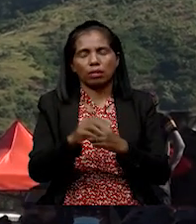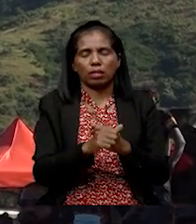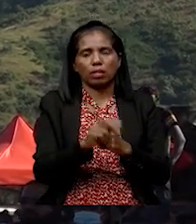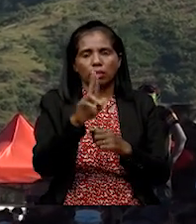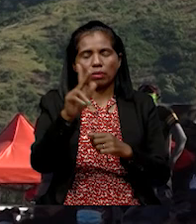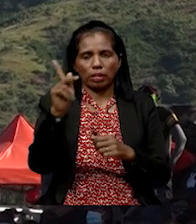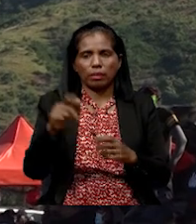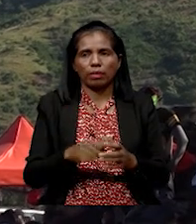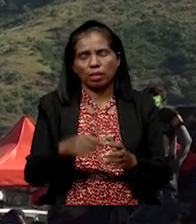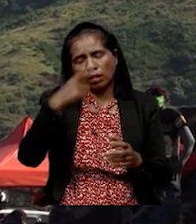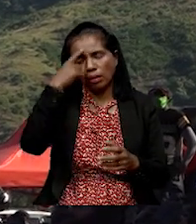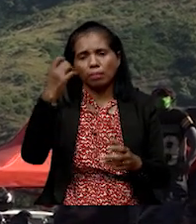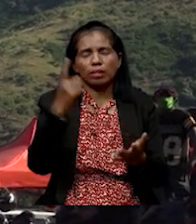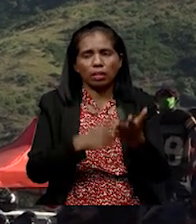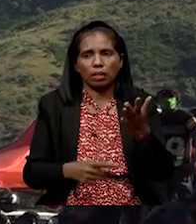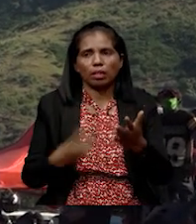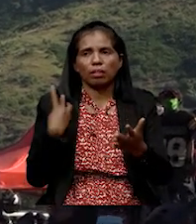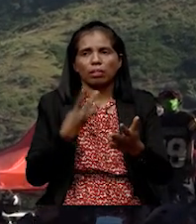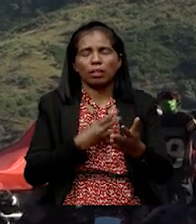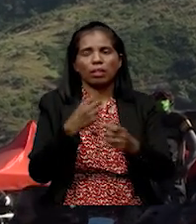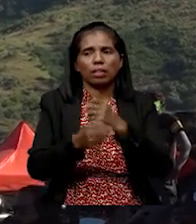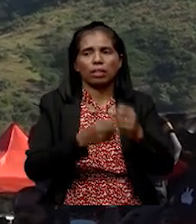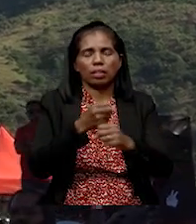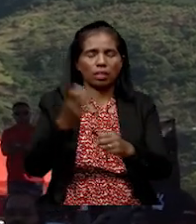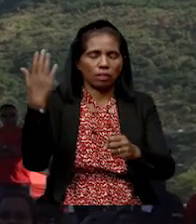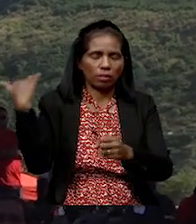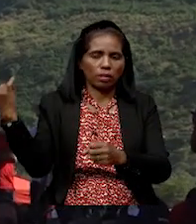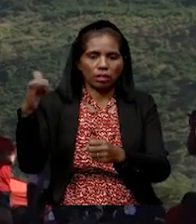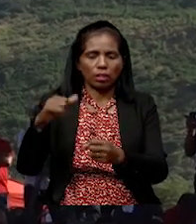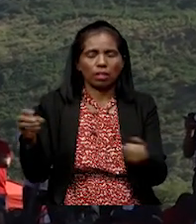Tama saída, tama itina com outro, sira, tama osa,